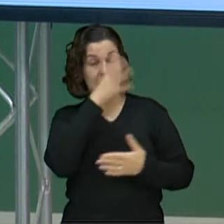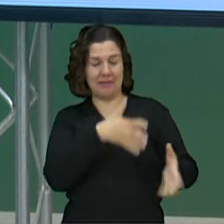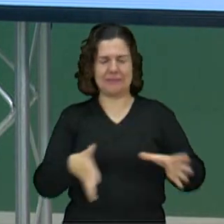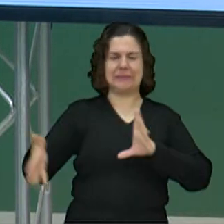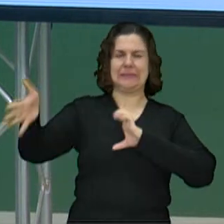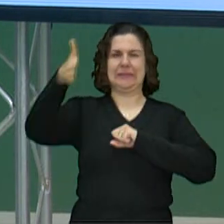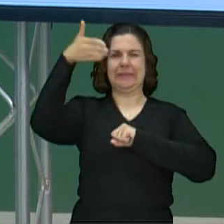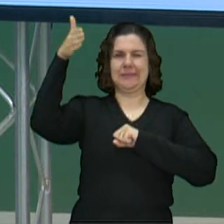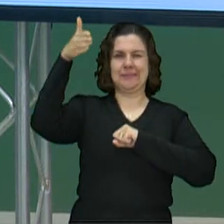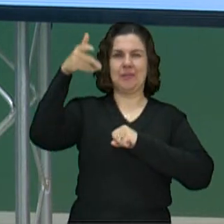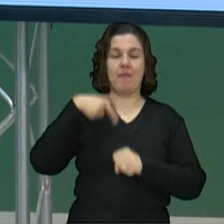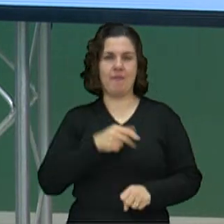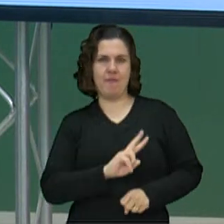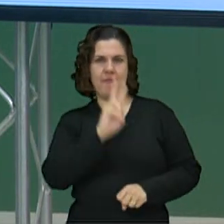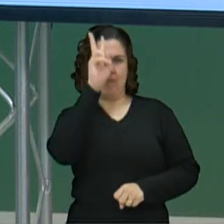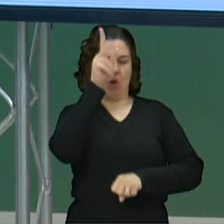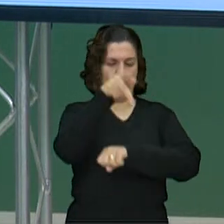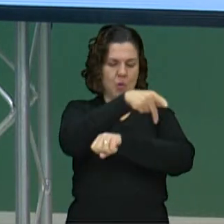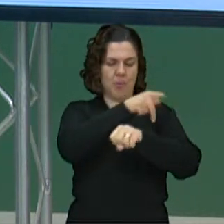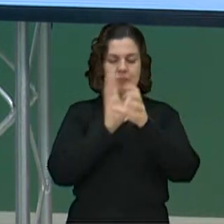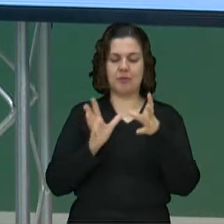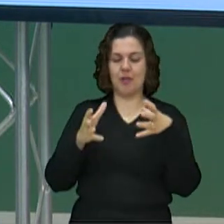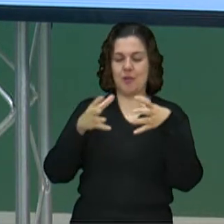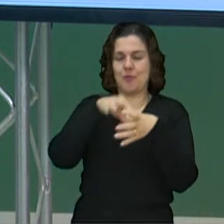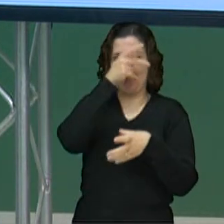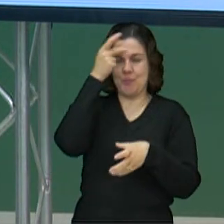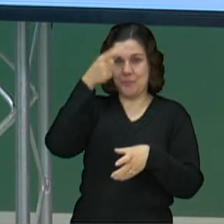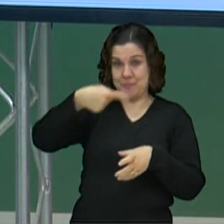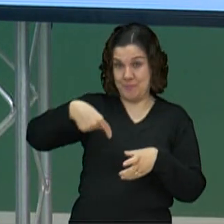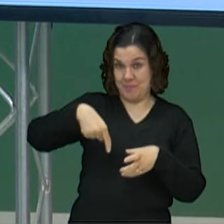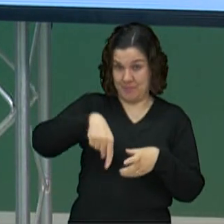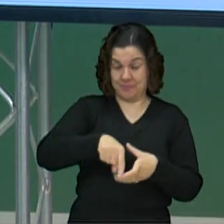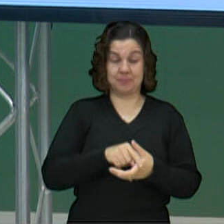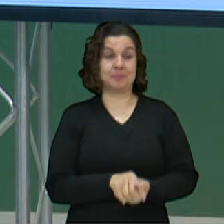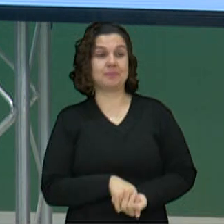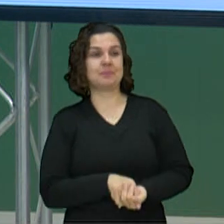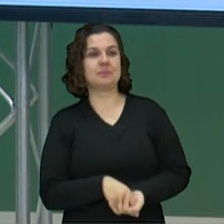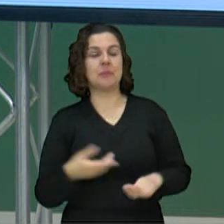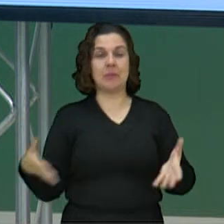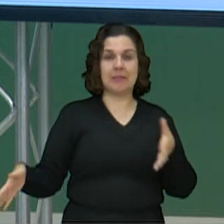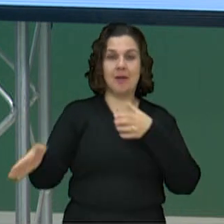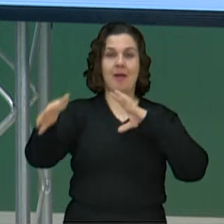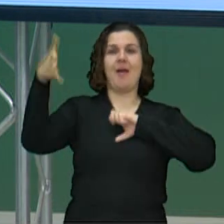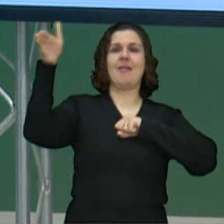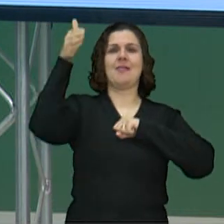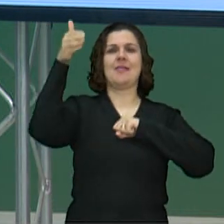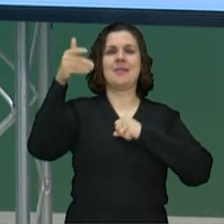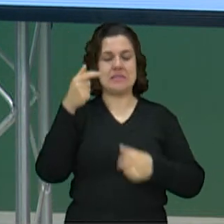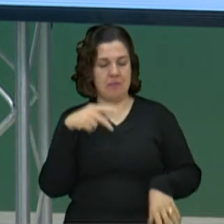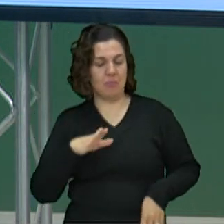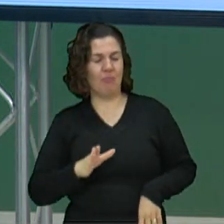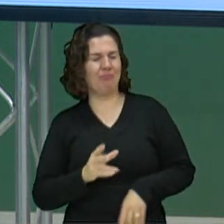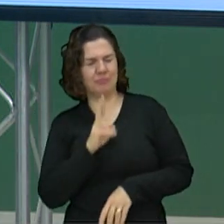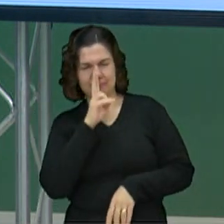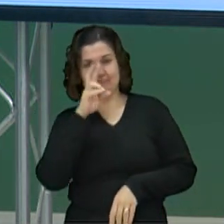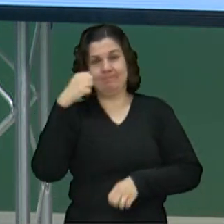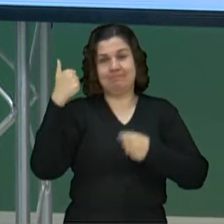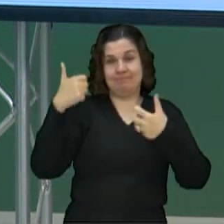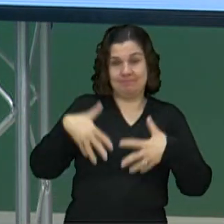valorização do país, daquele grupo de pessoas. Esse nacionalismo é